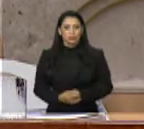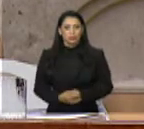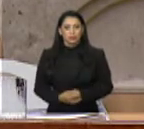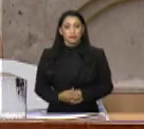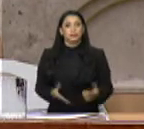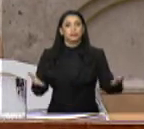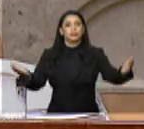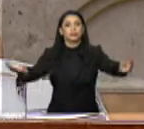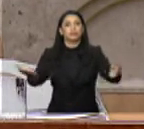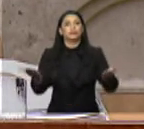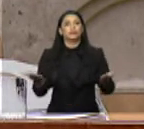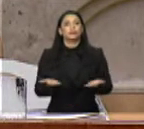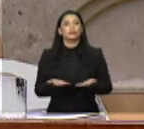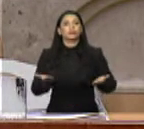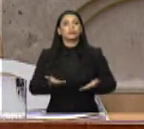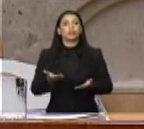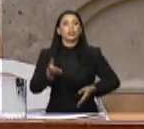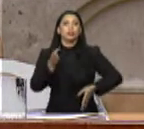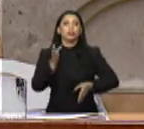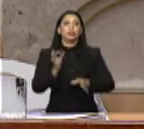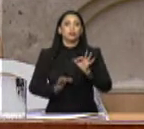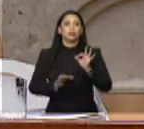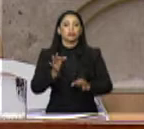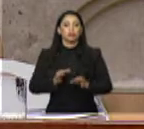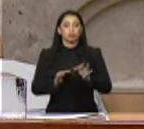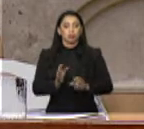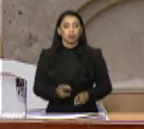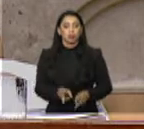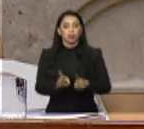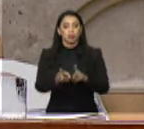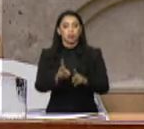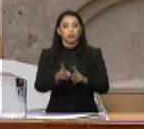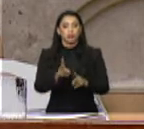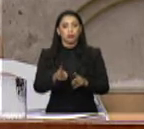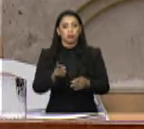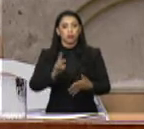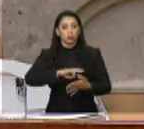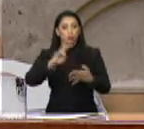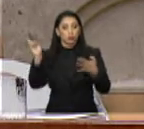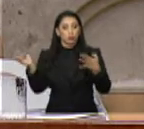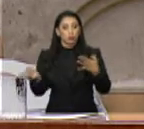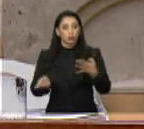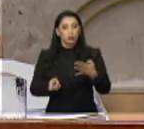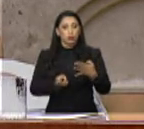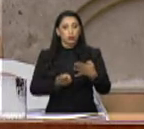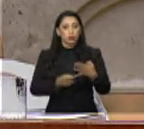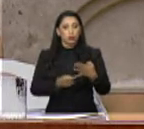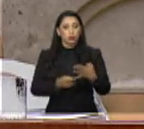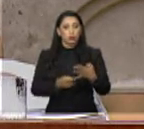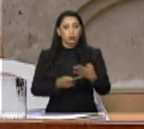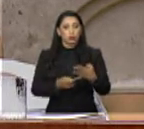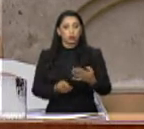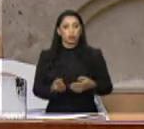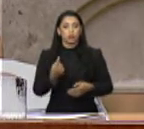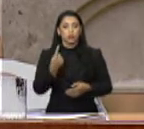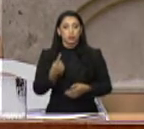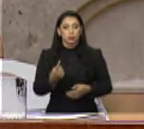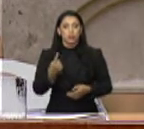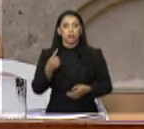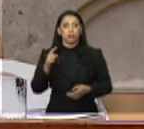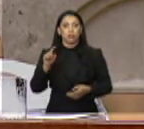chamo para continuidade de julgamento o recurso extraordinário um milhão